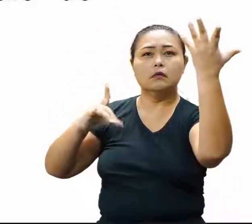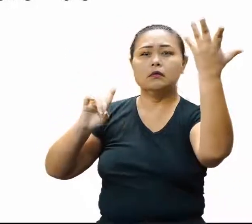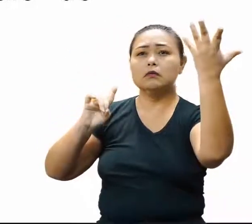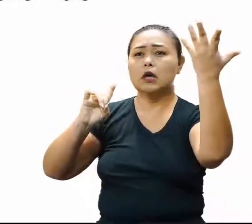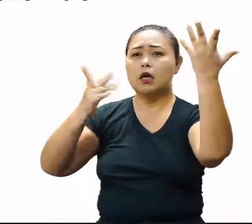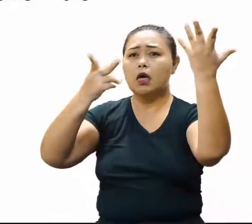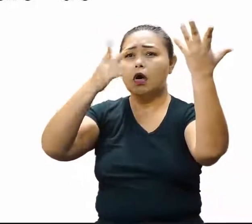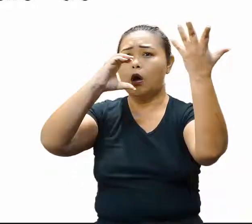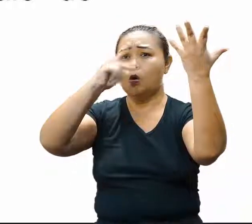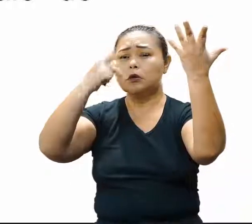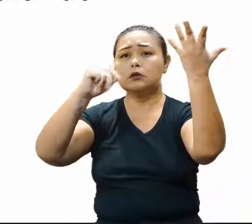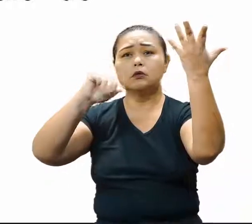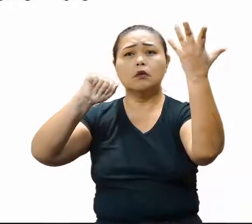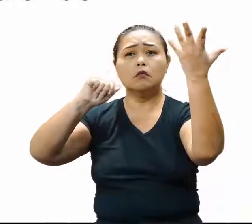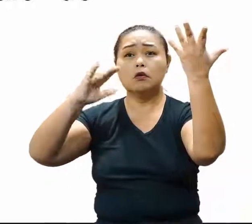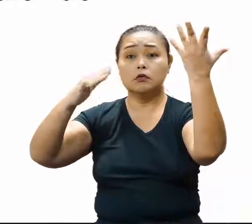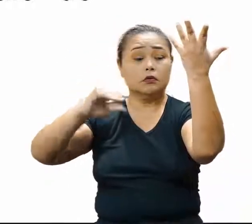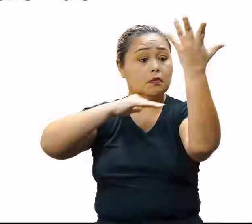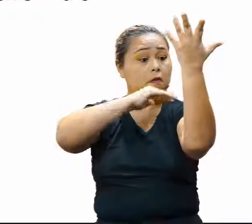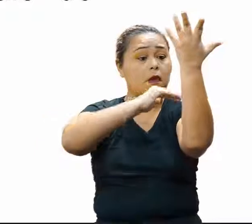que corta, que fura,